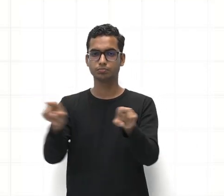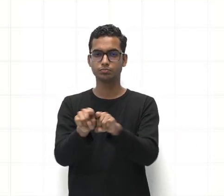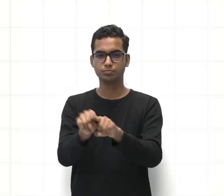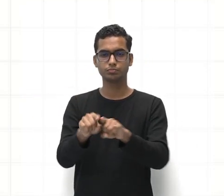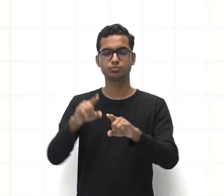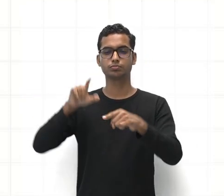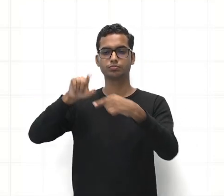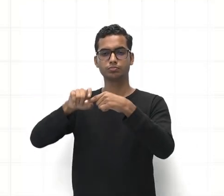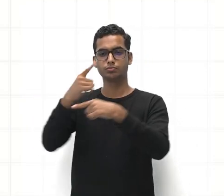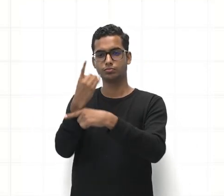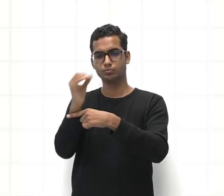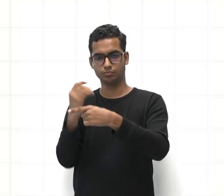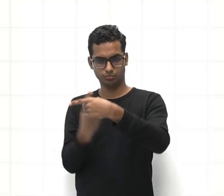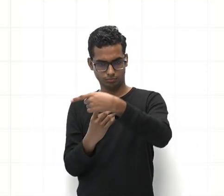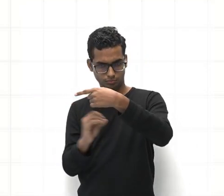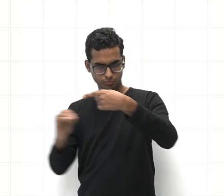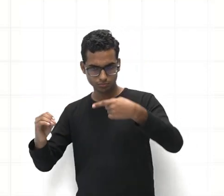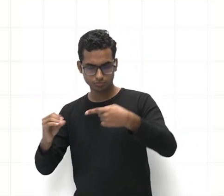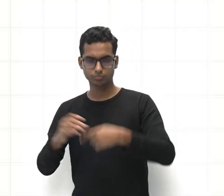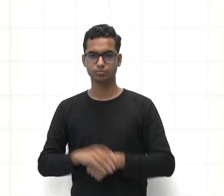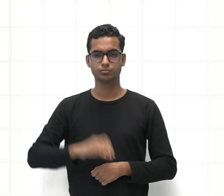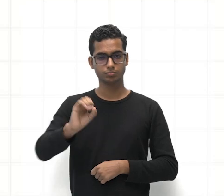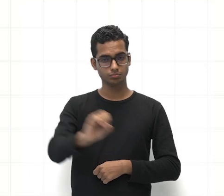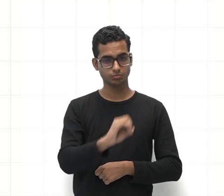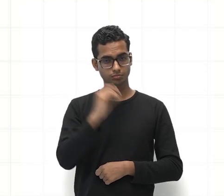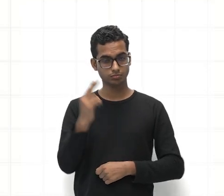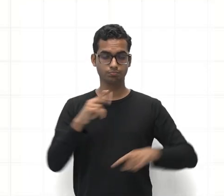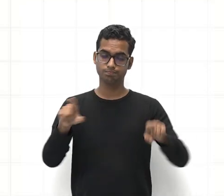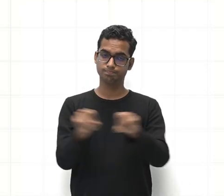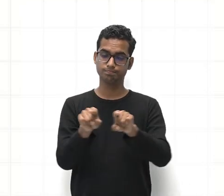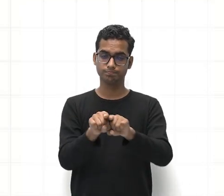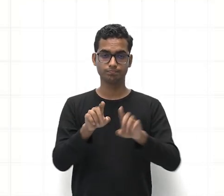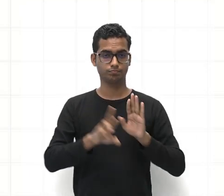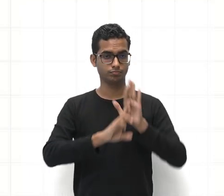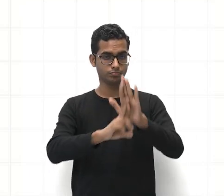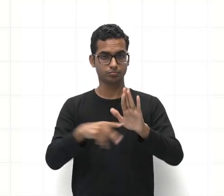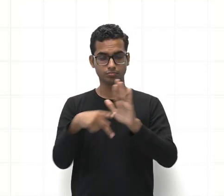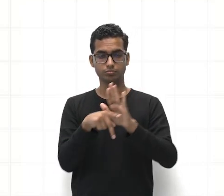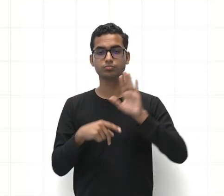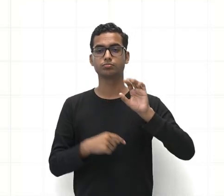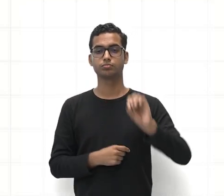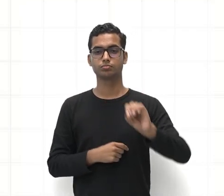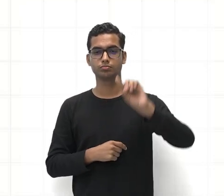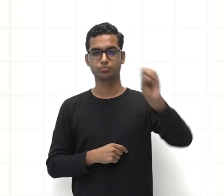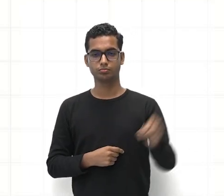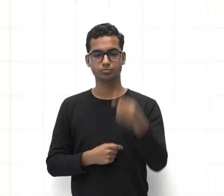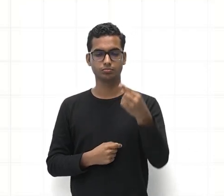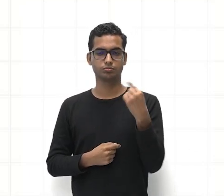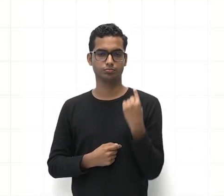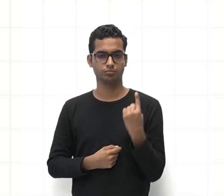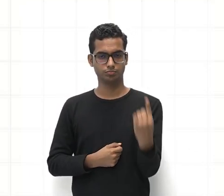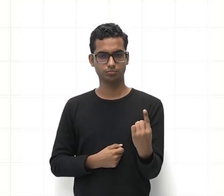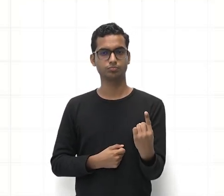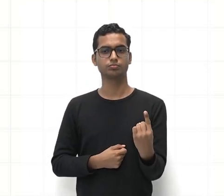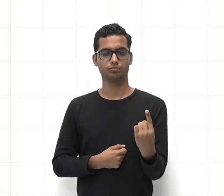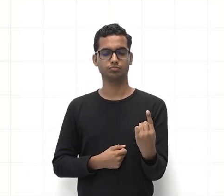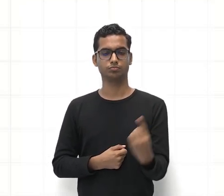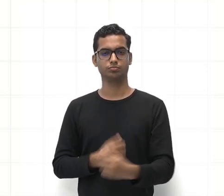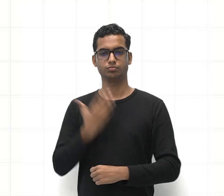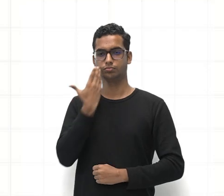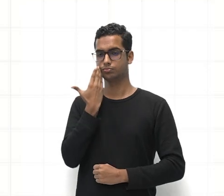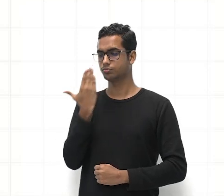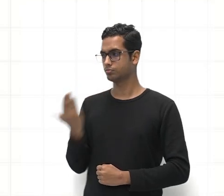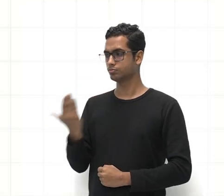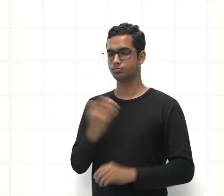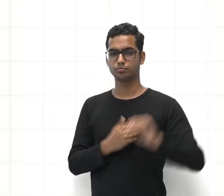de fração centesimal, 10 sobre 100, e a sua representação em forma decimal, Ou seja,